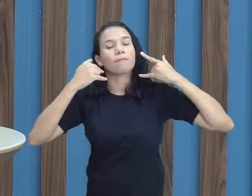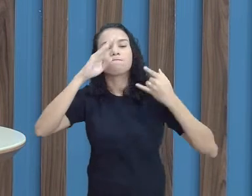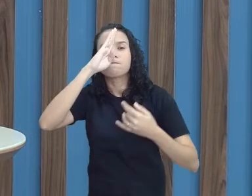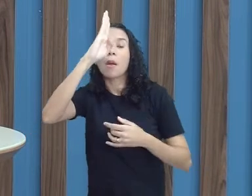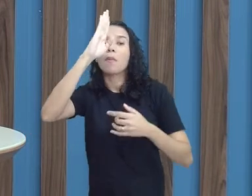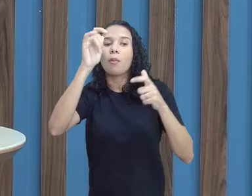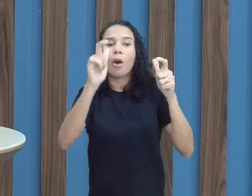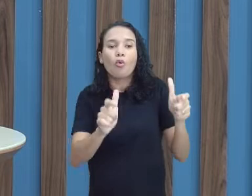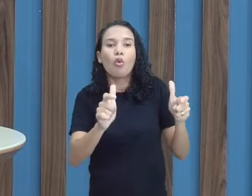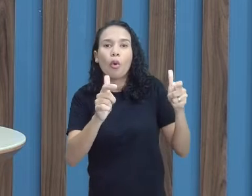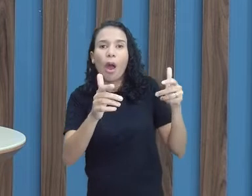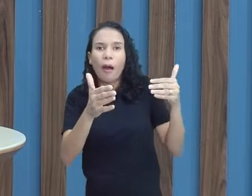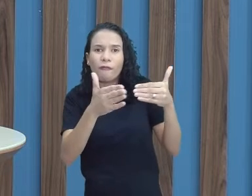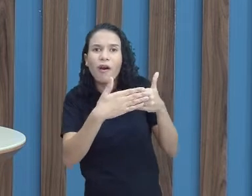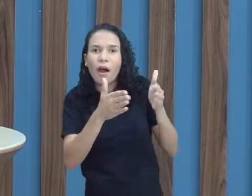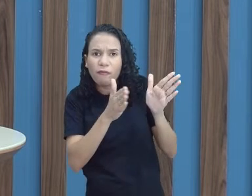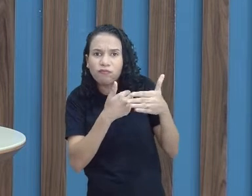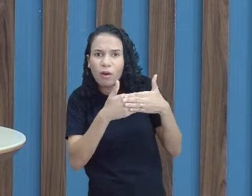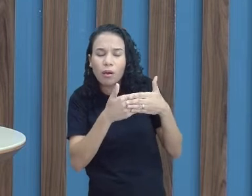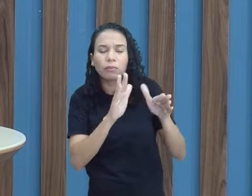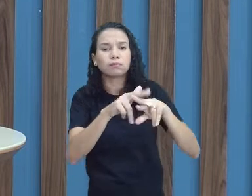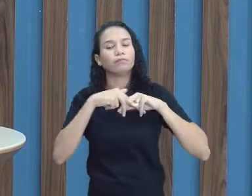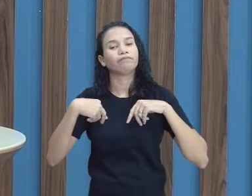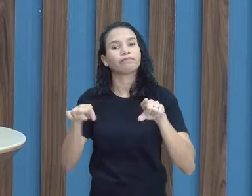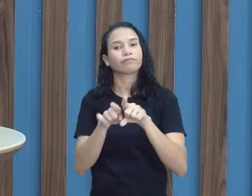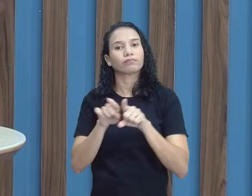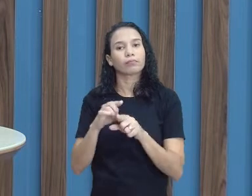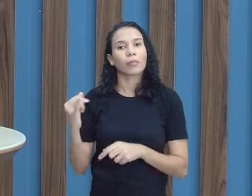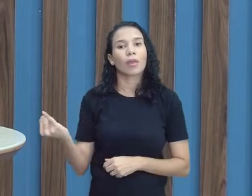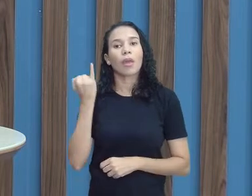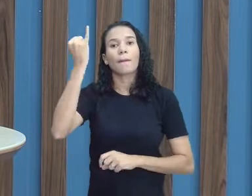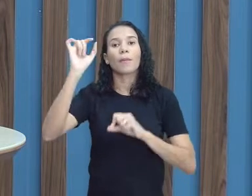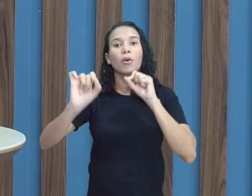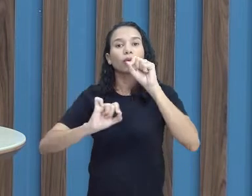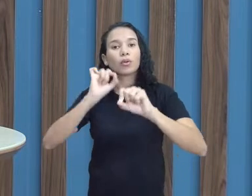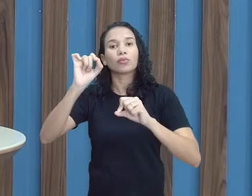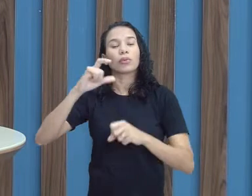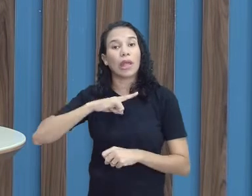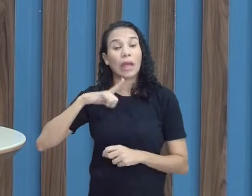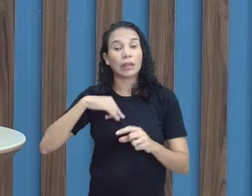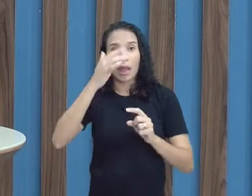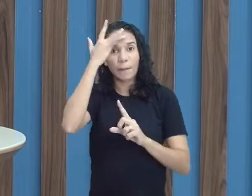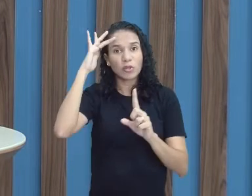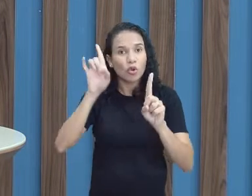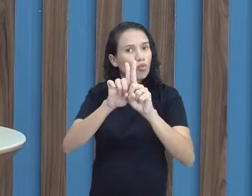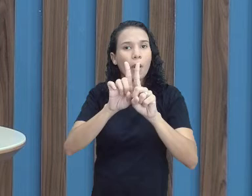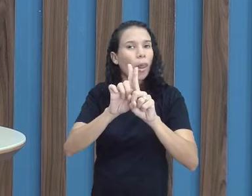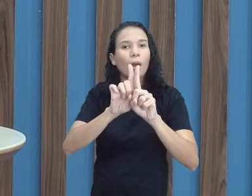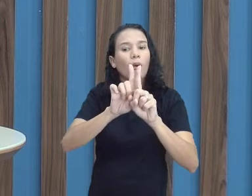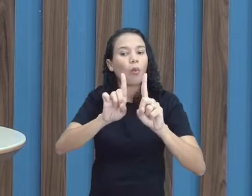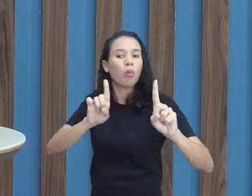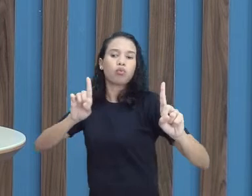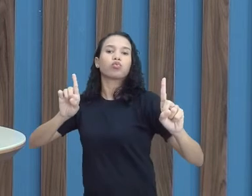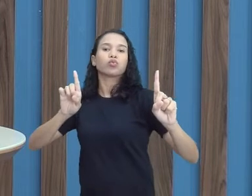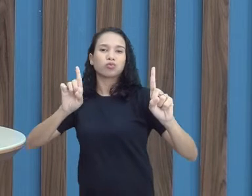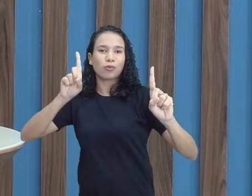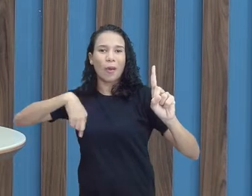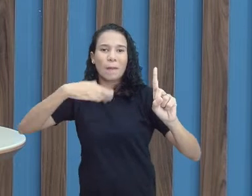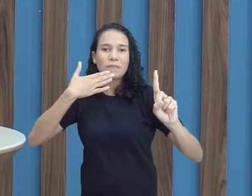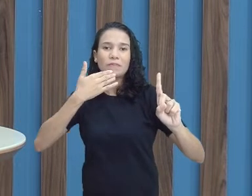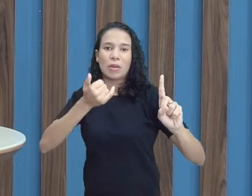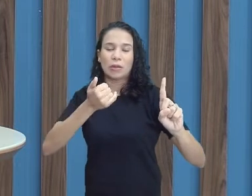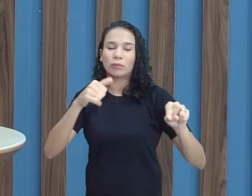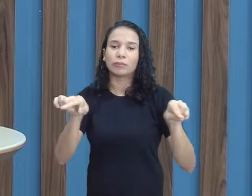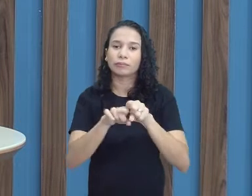ambientes fechados. É importante também saber a questão do distanciamento, a questão aí,